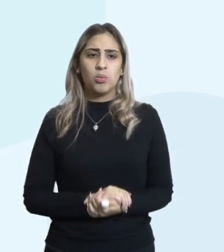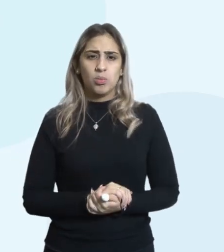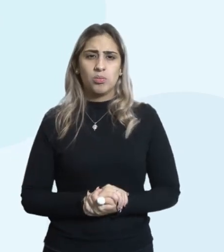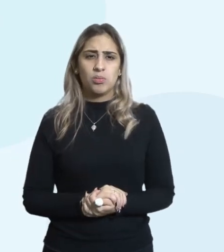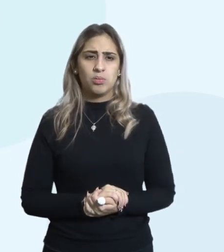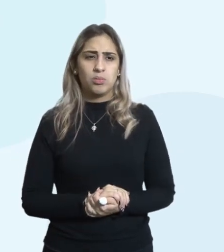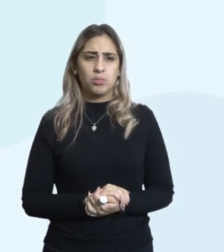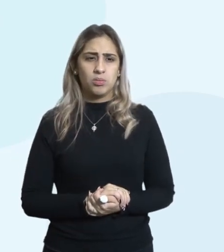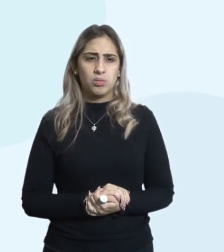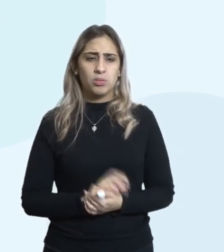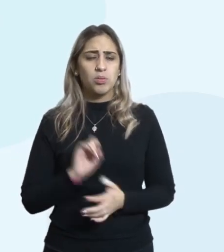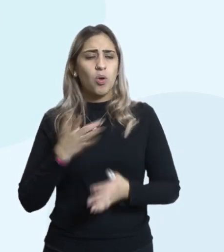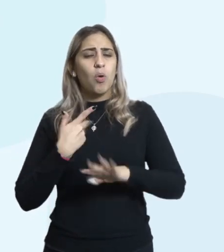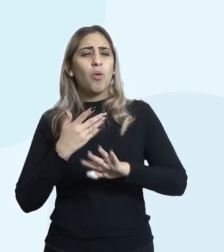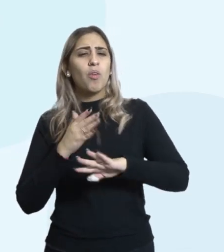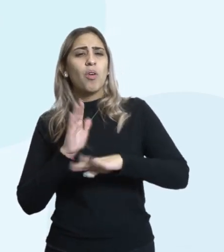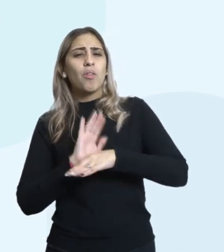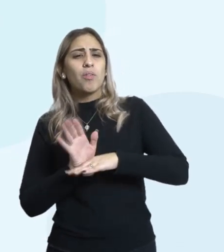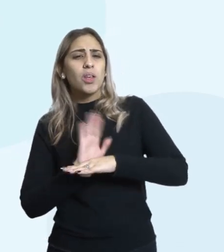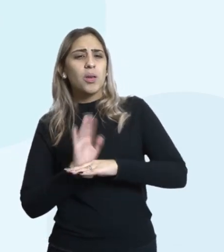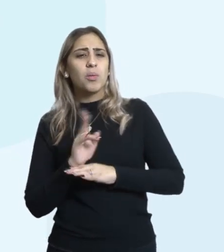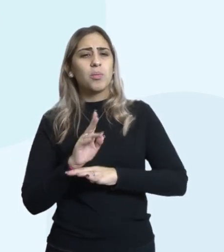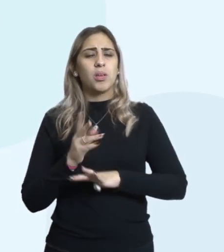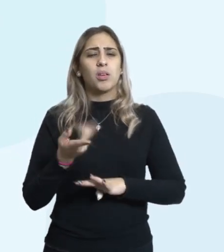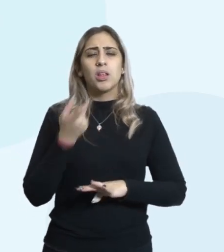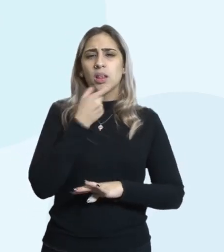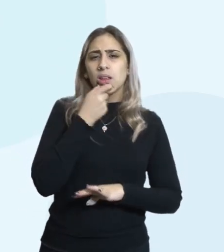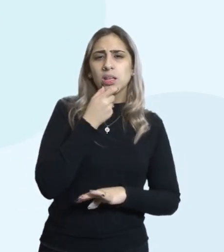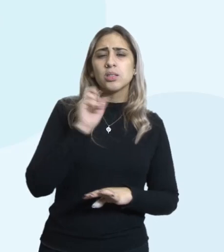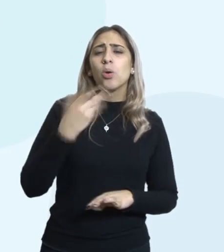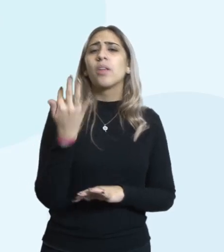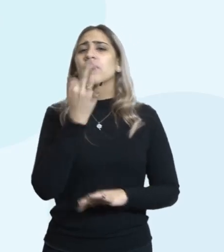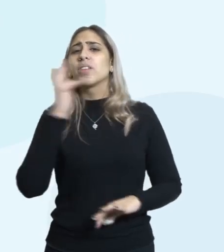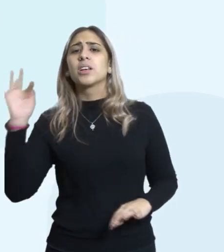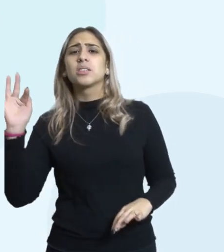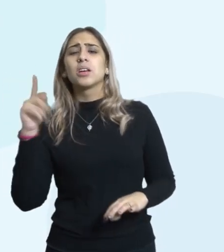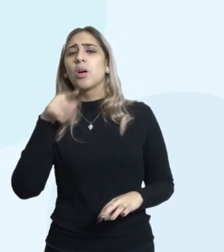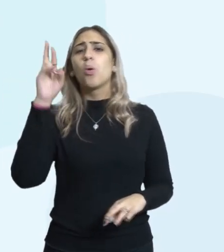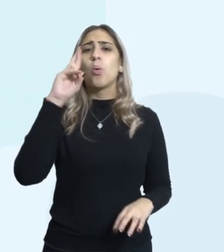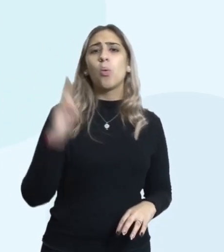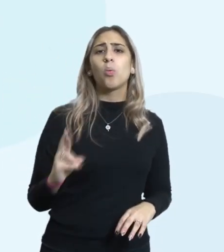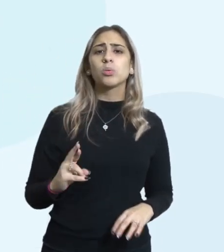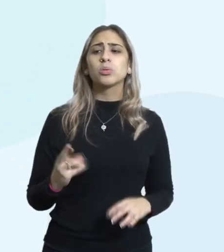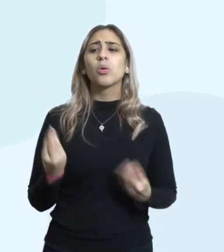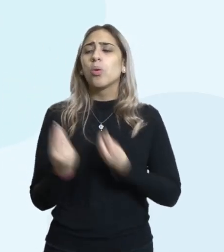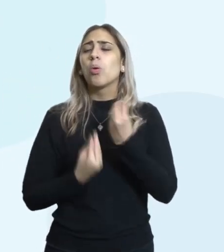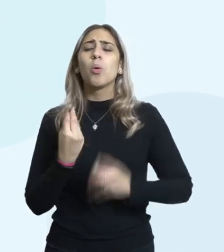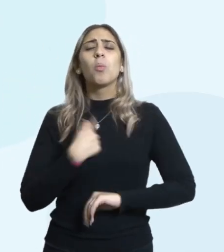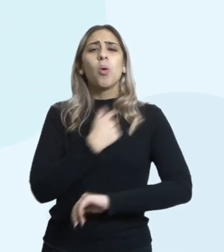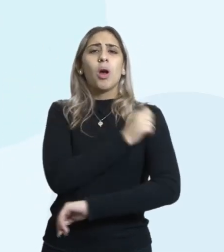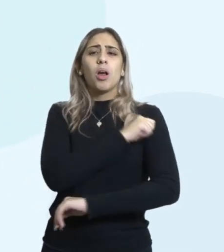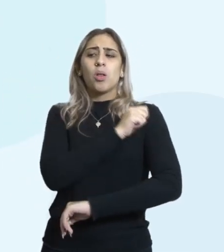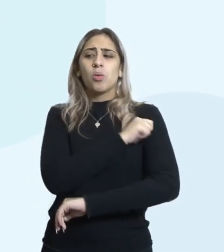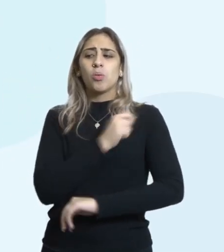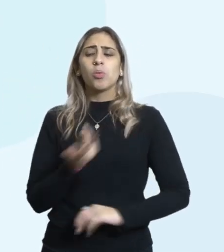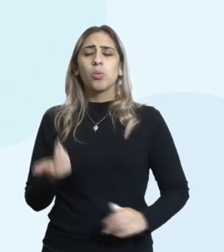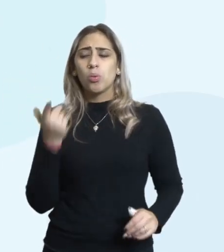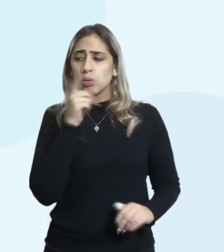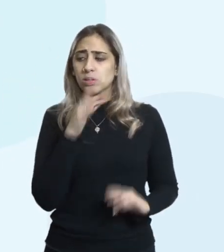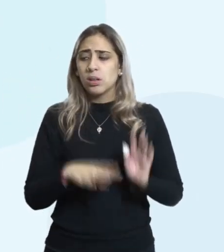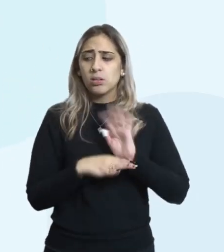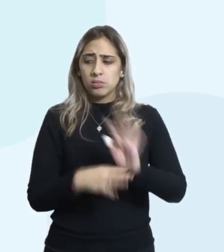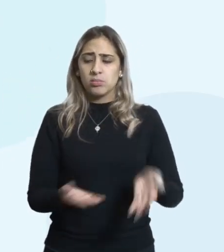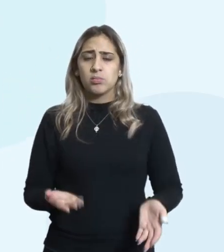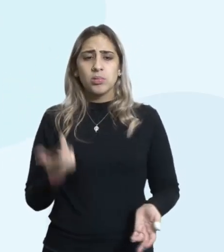Ou se é um filme. Esse filme, ele é em inglês? Ele é em francês? Ele é em russo? Como é que o aluno cego vai conseguir